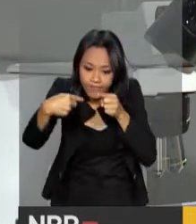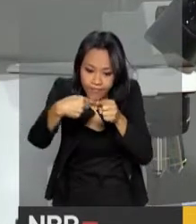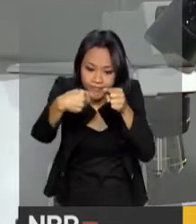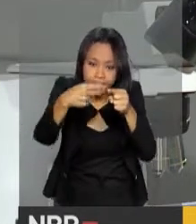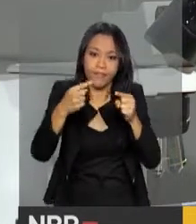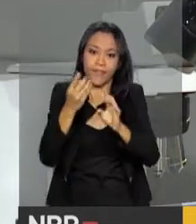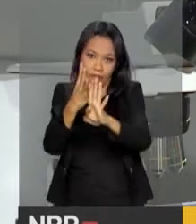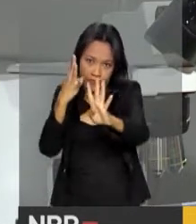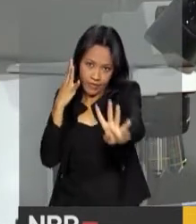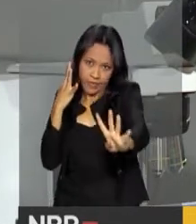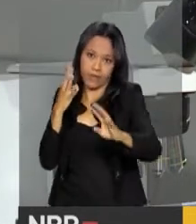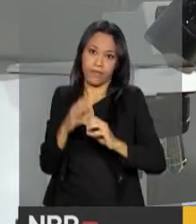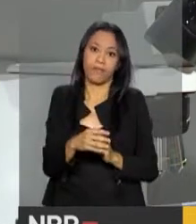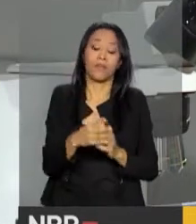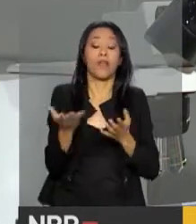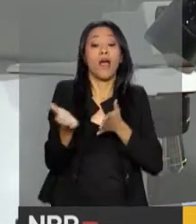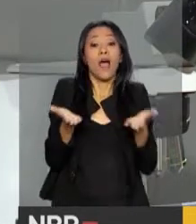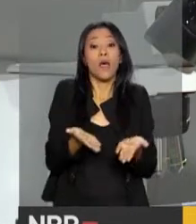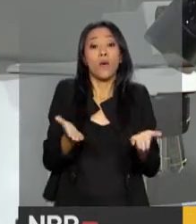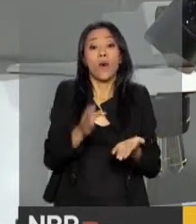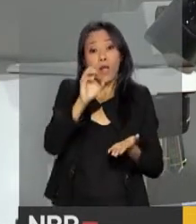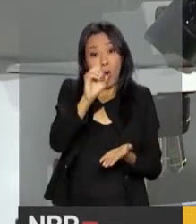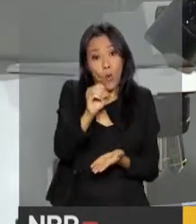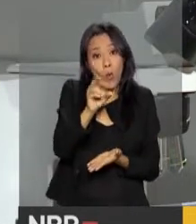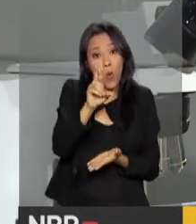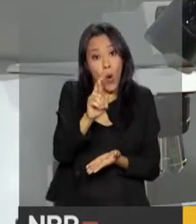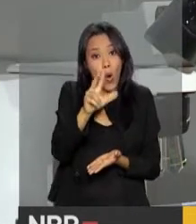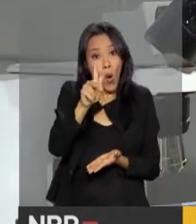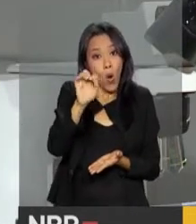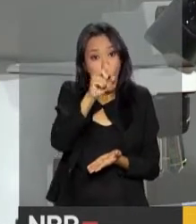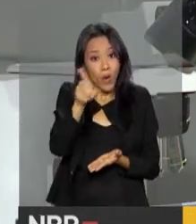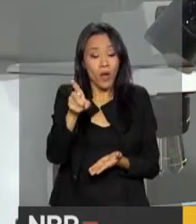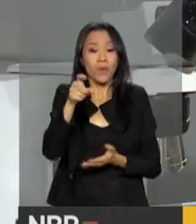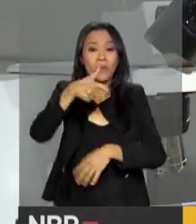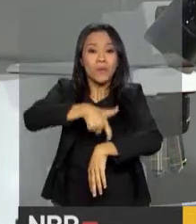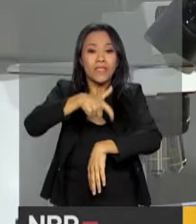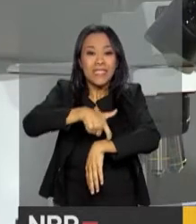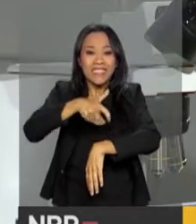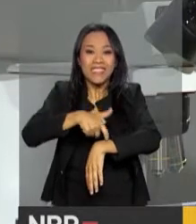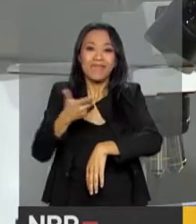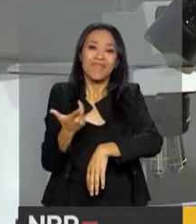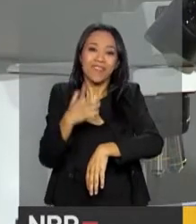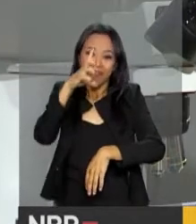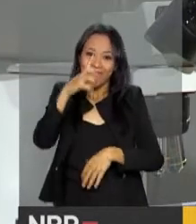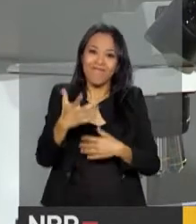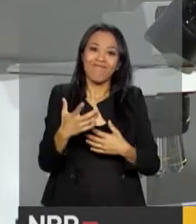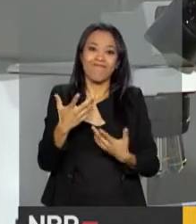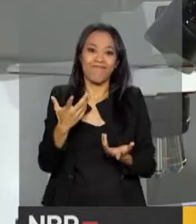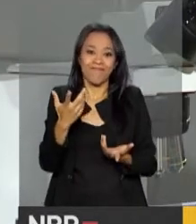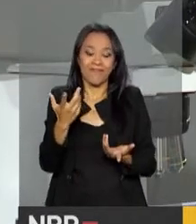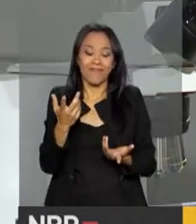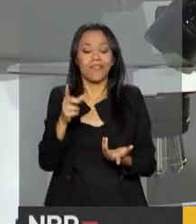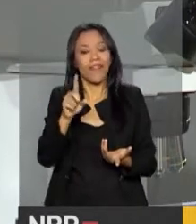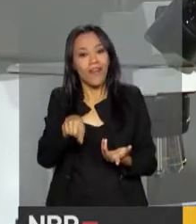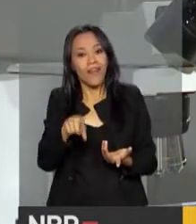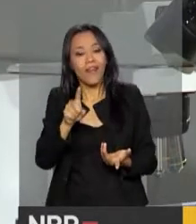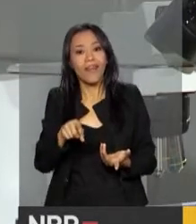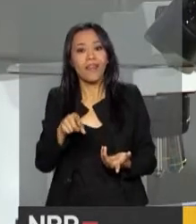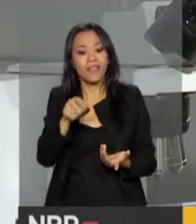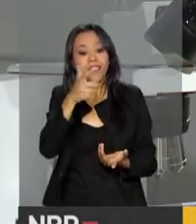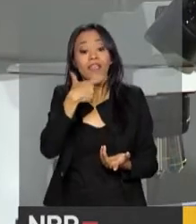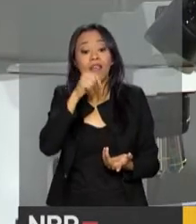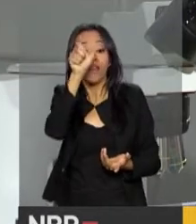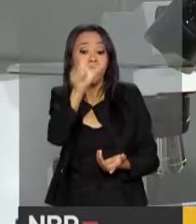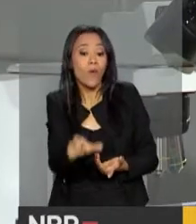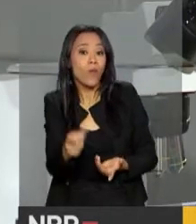os órgãos por risco de vida sempre levo em consideração também o caráter da situação clínica